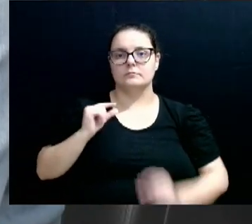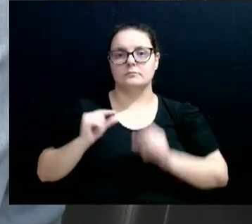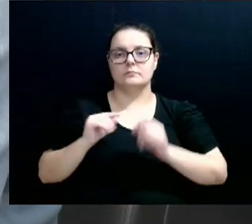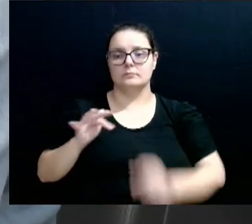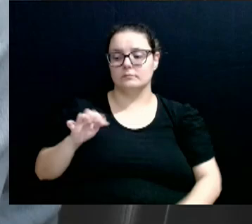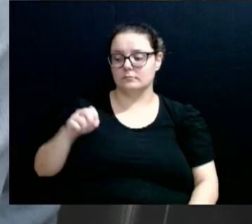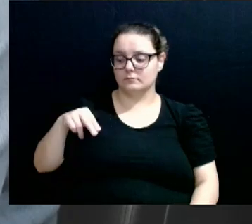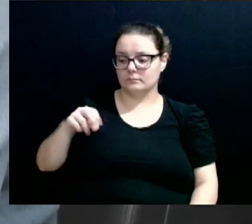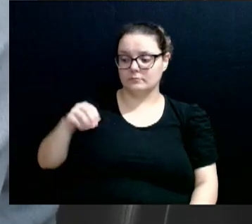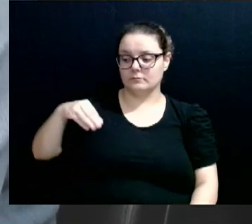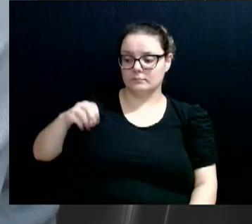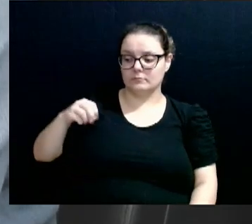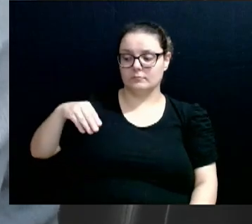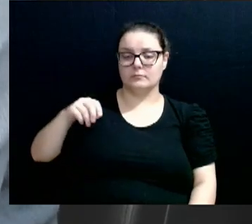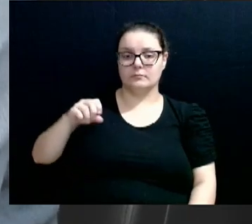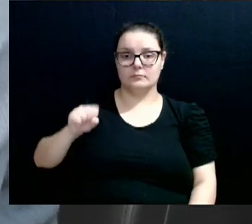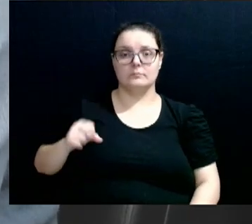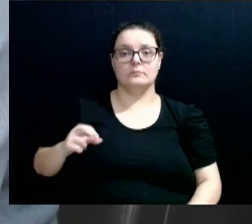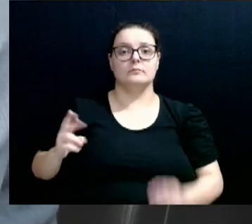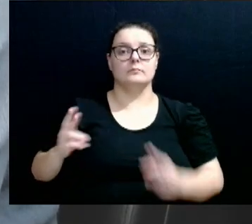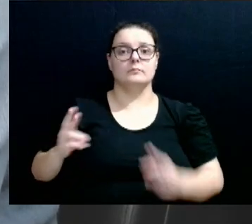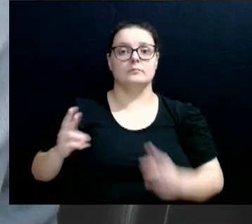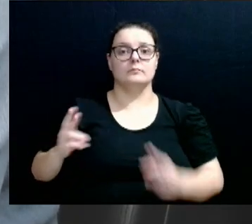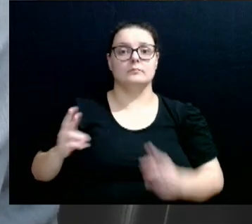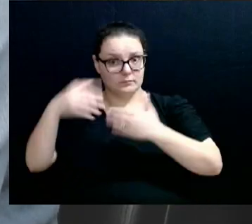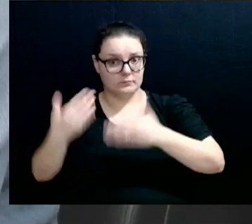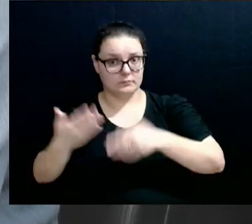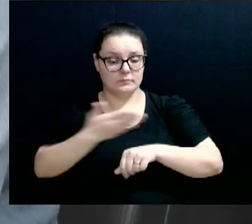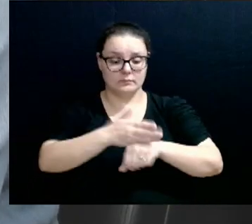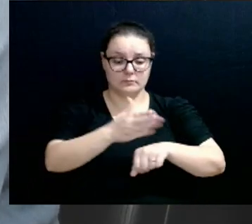relação também prática, né?